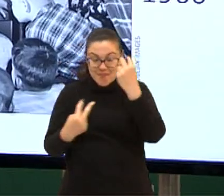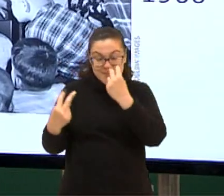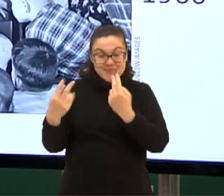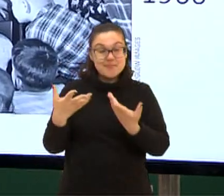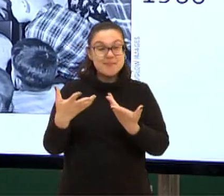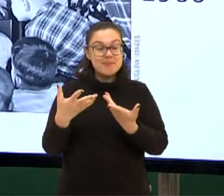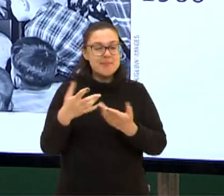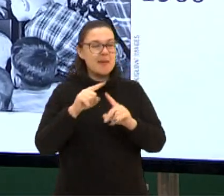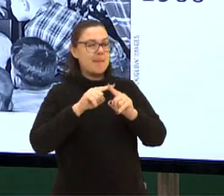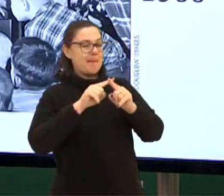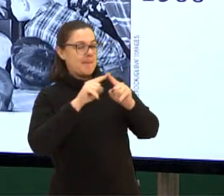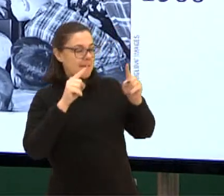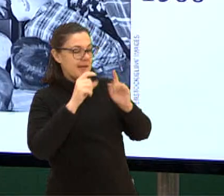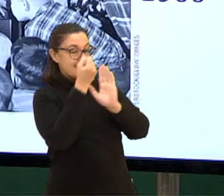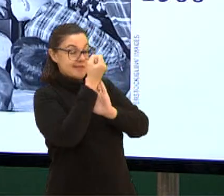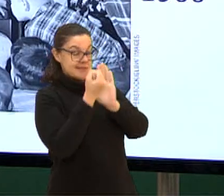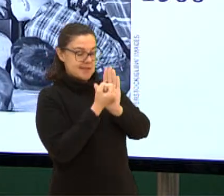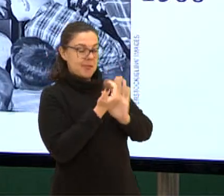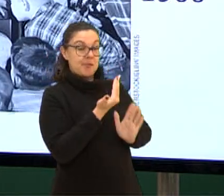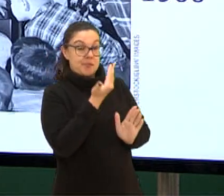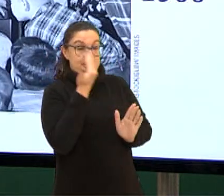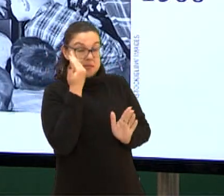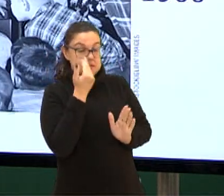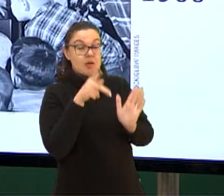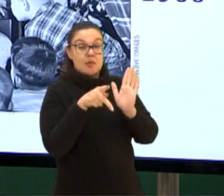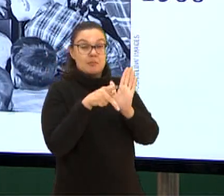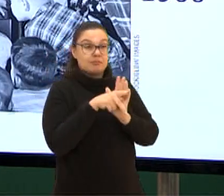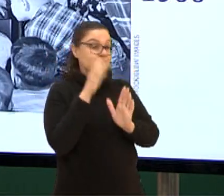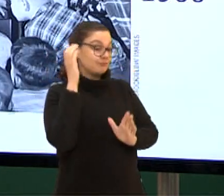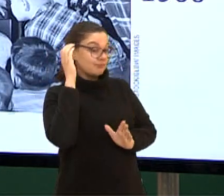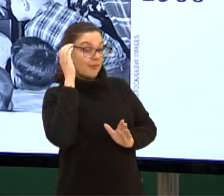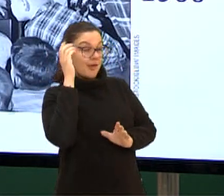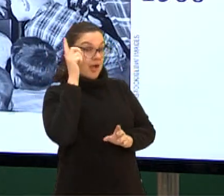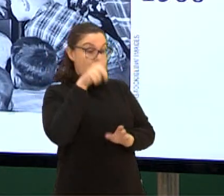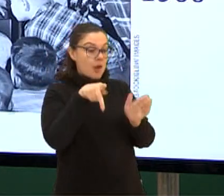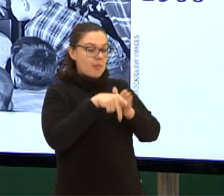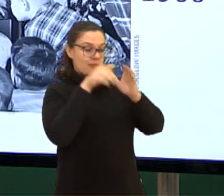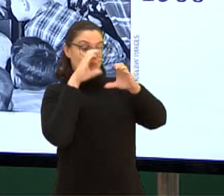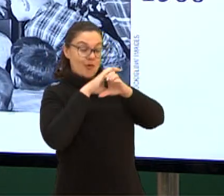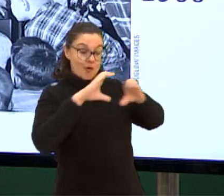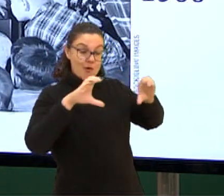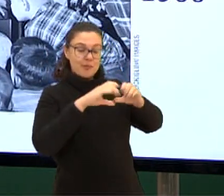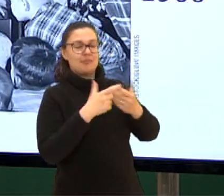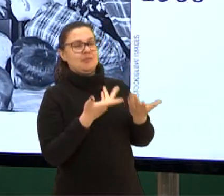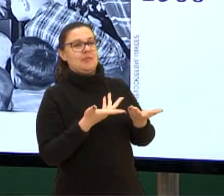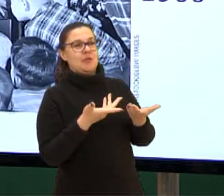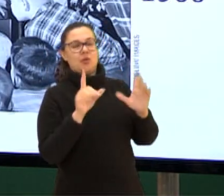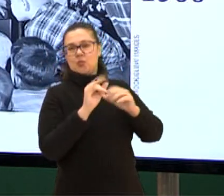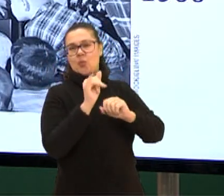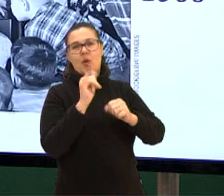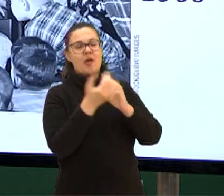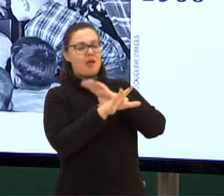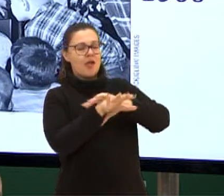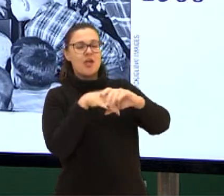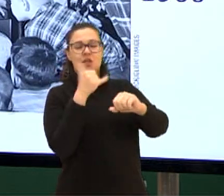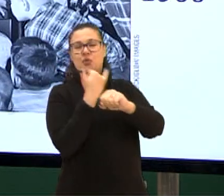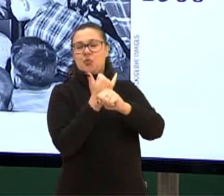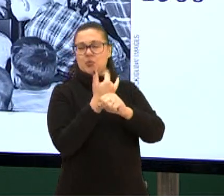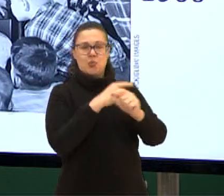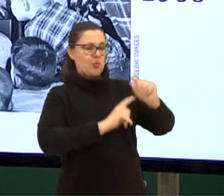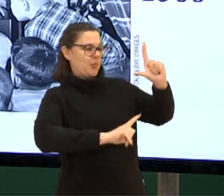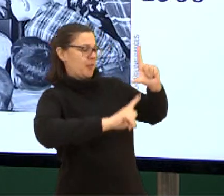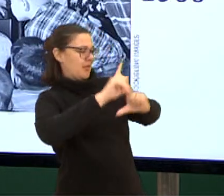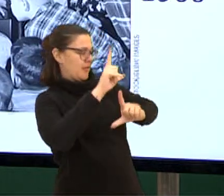gente. Mas no século passado, o rádio era a tecnologia de comunicação. Não é aqui o YouTube, a TV,